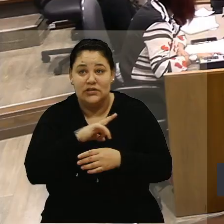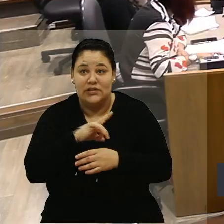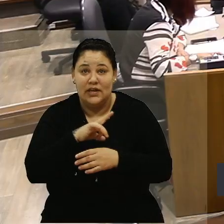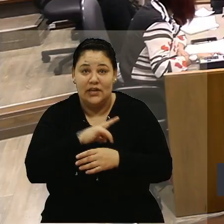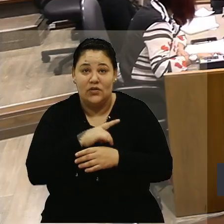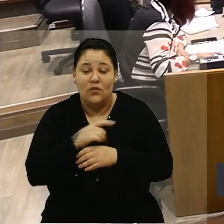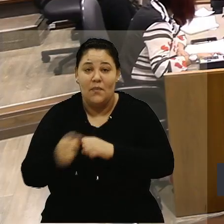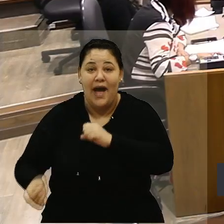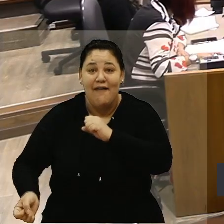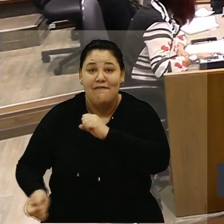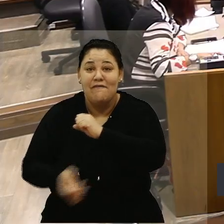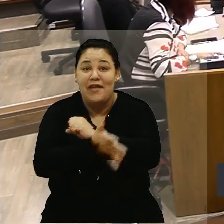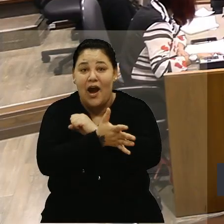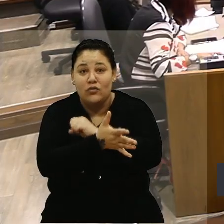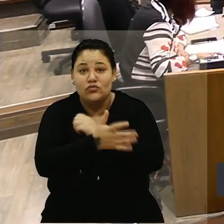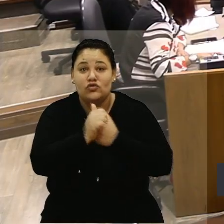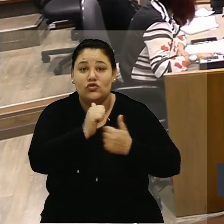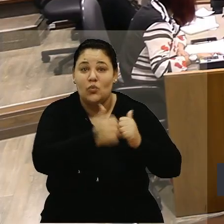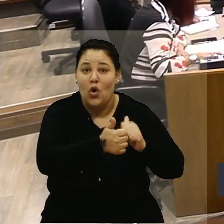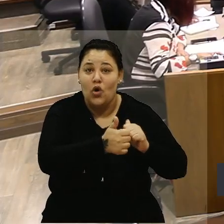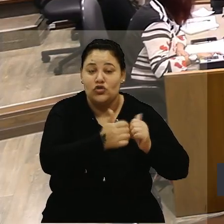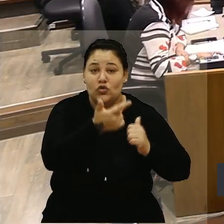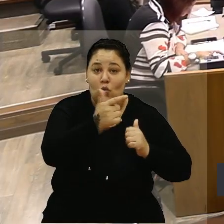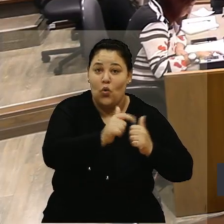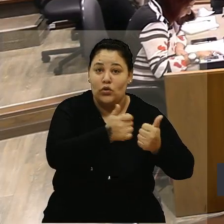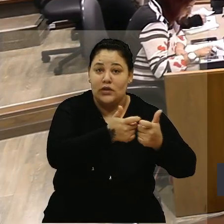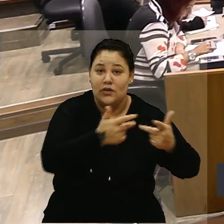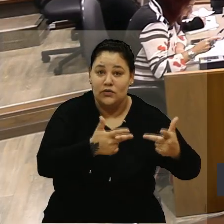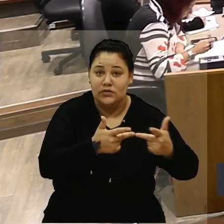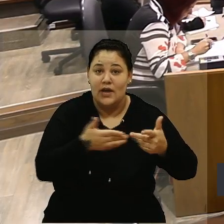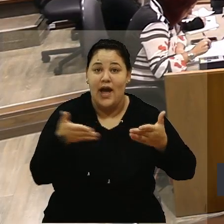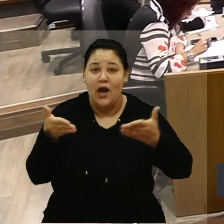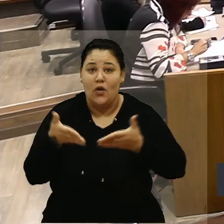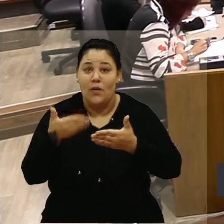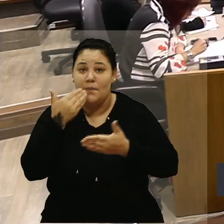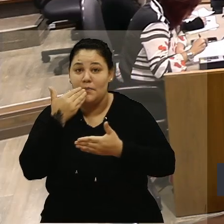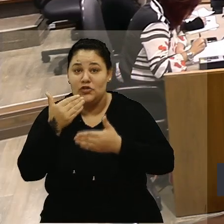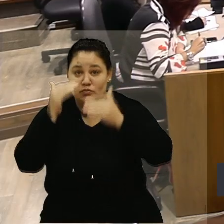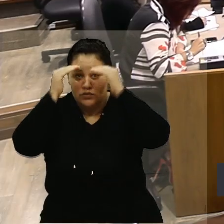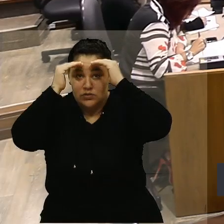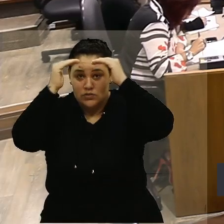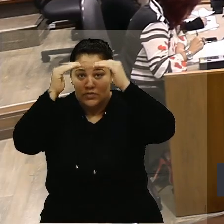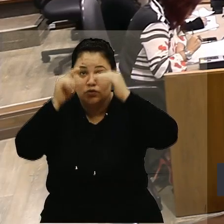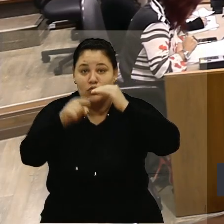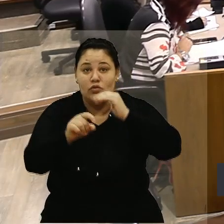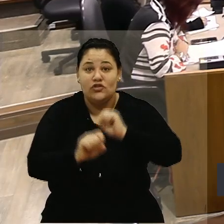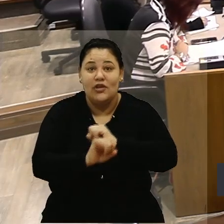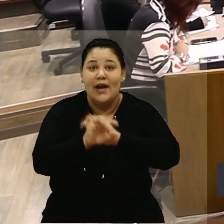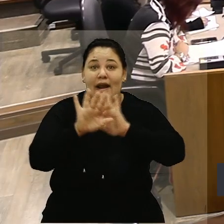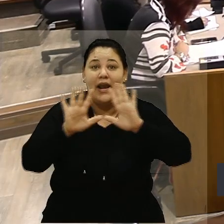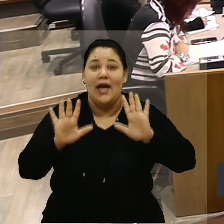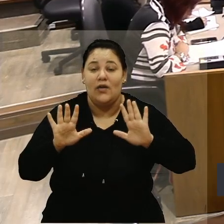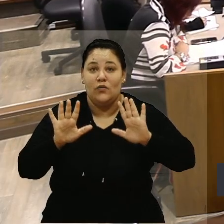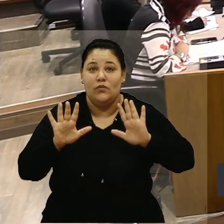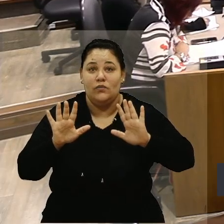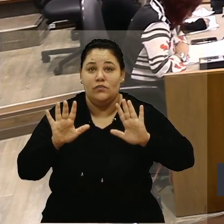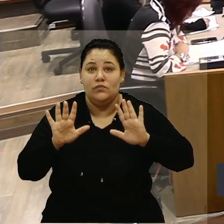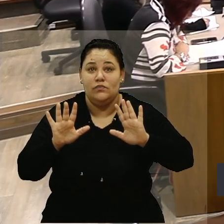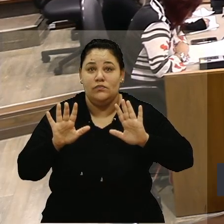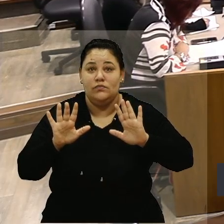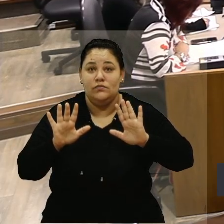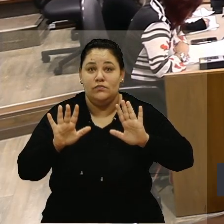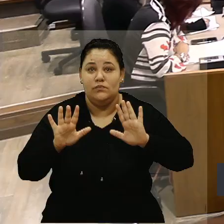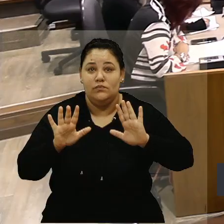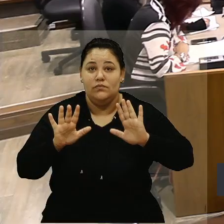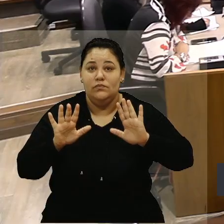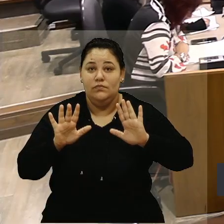esporte, é outra coisa. Eu queria pedir aqui respeitosamente para o senhor que o senhor esclarecesse isso. Porque em